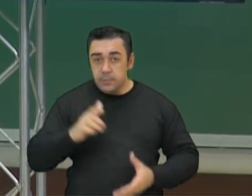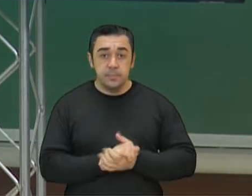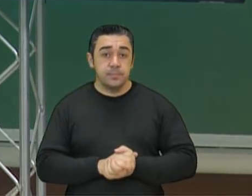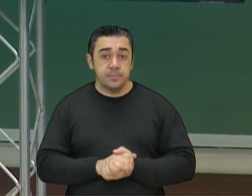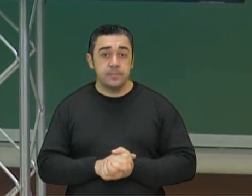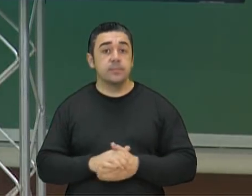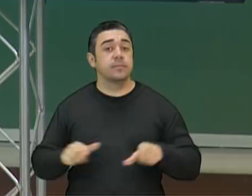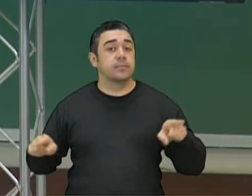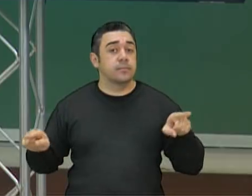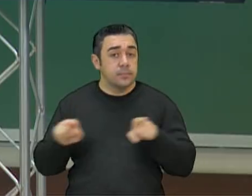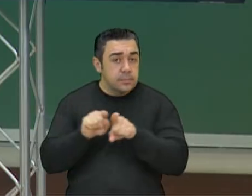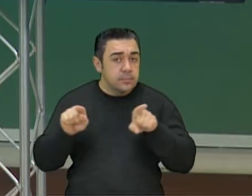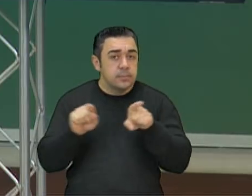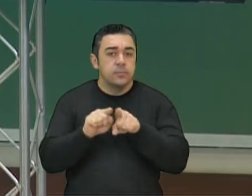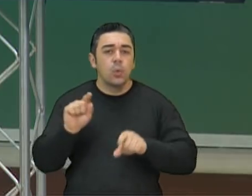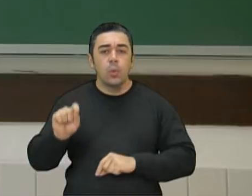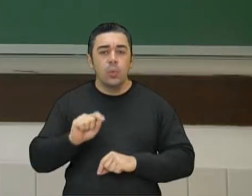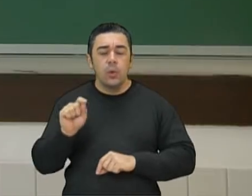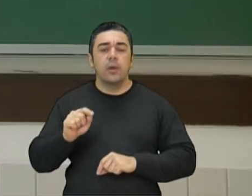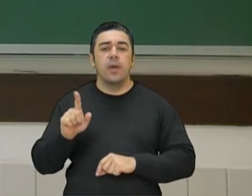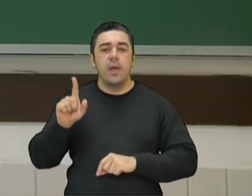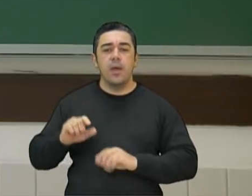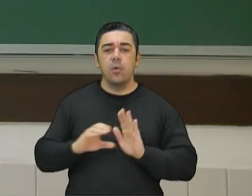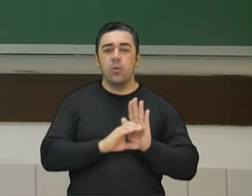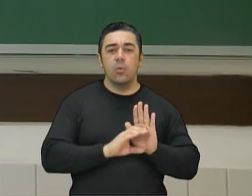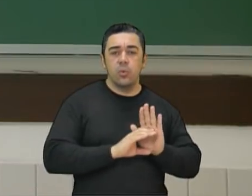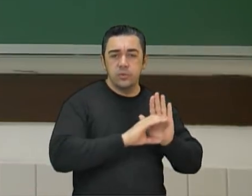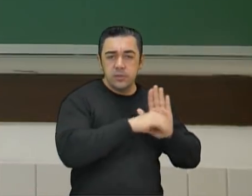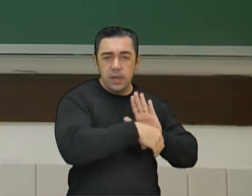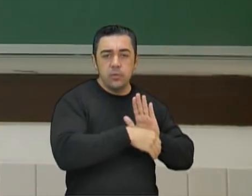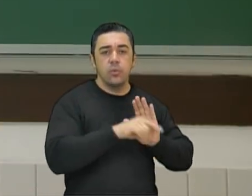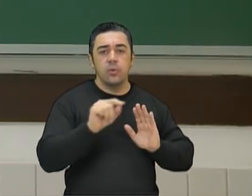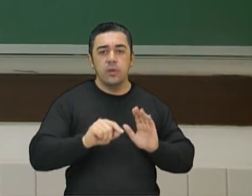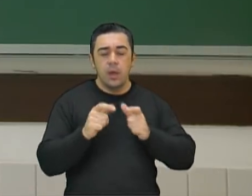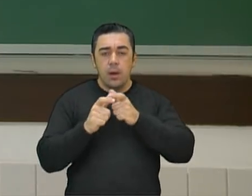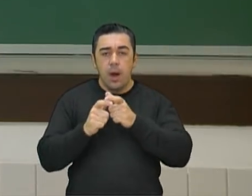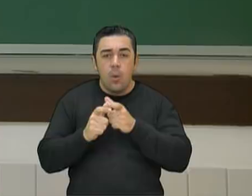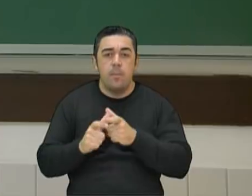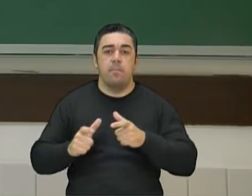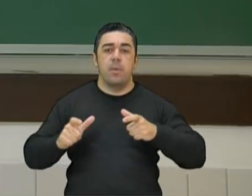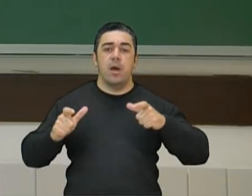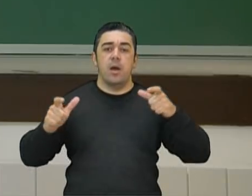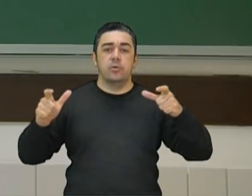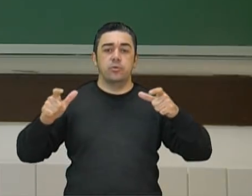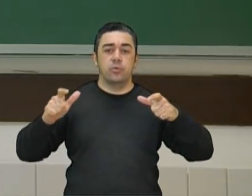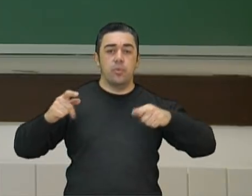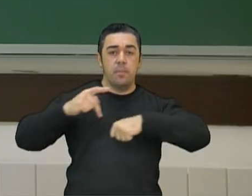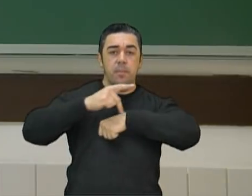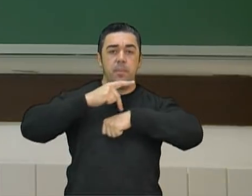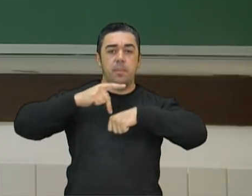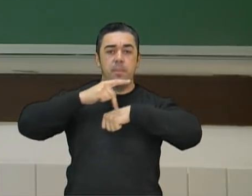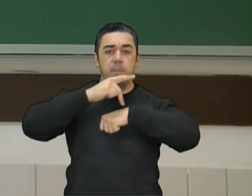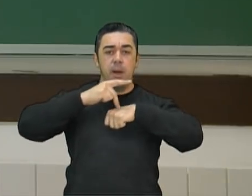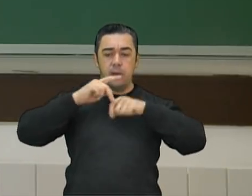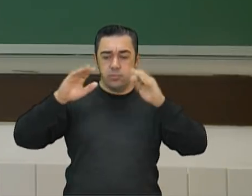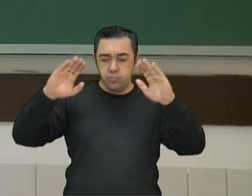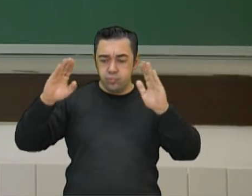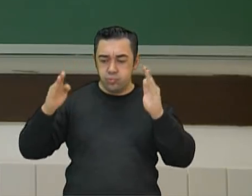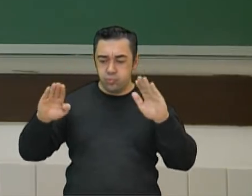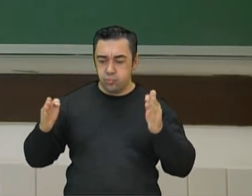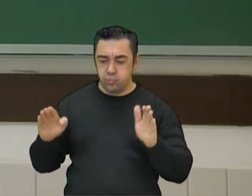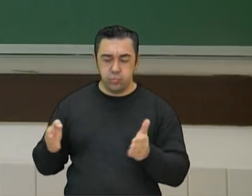ainda a defesa do conceito da expansão territorial, criar o espaço vital,